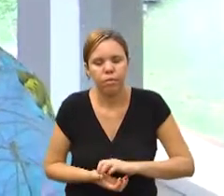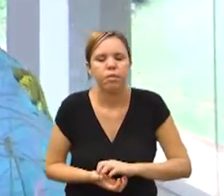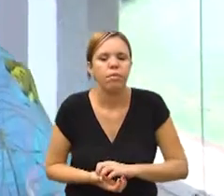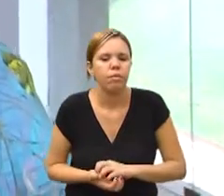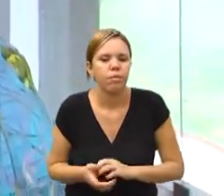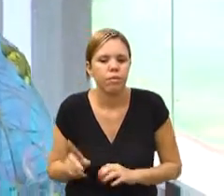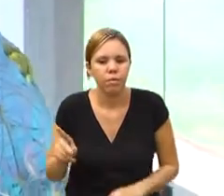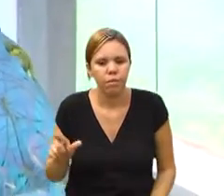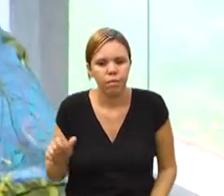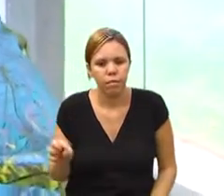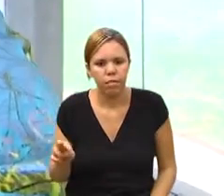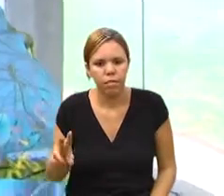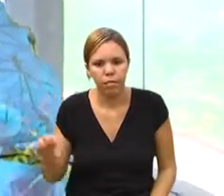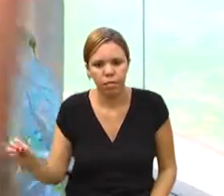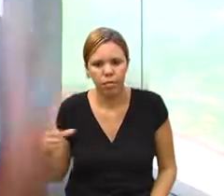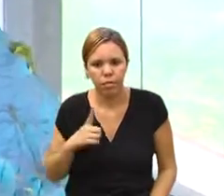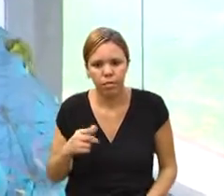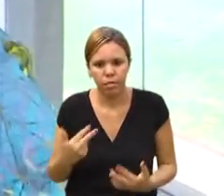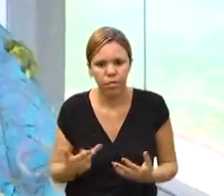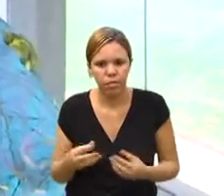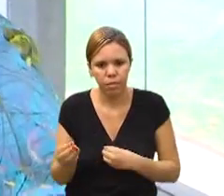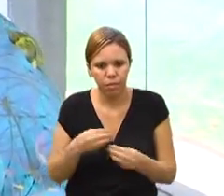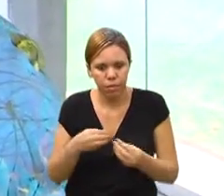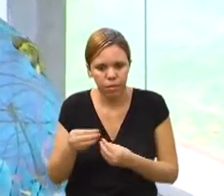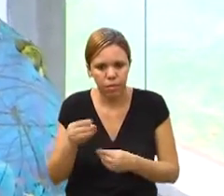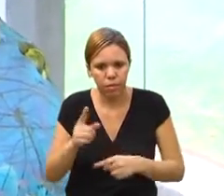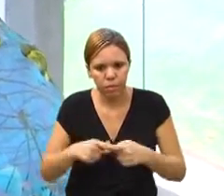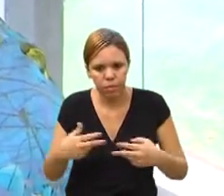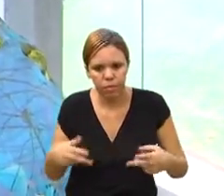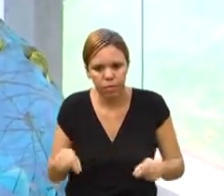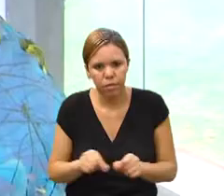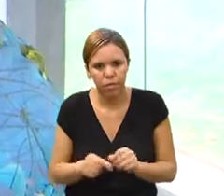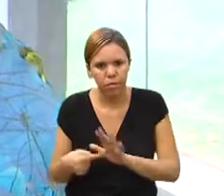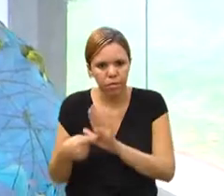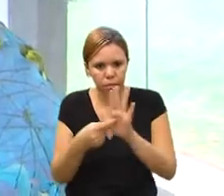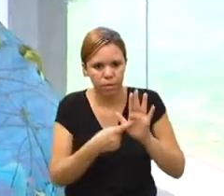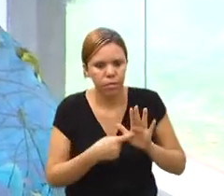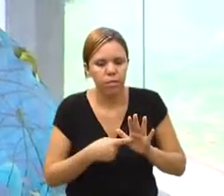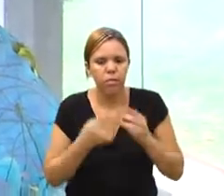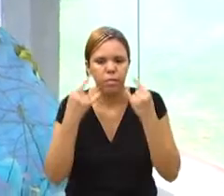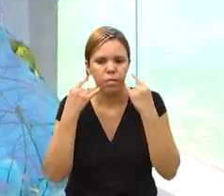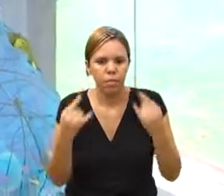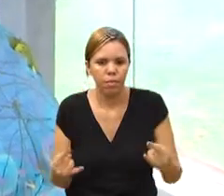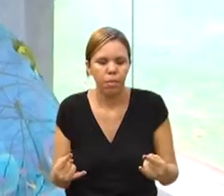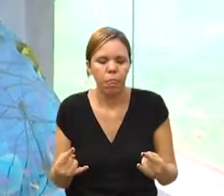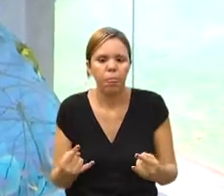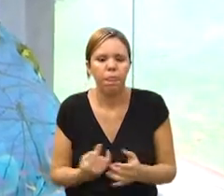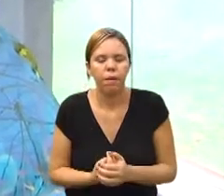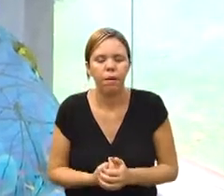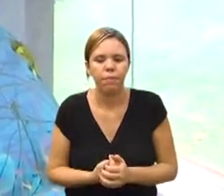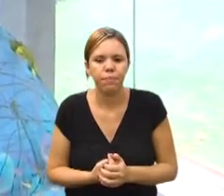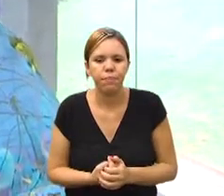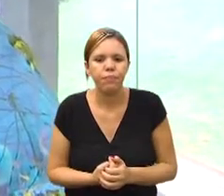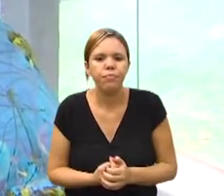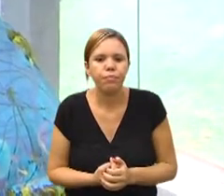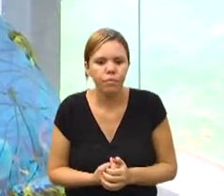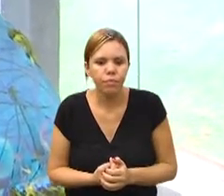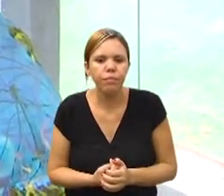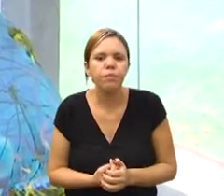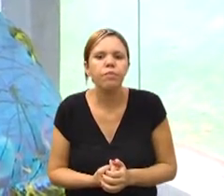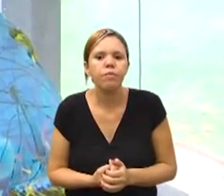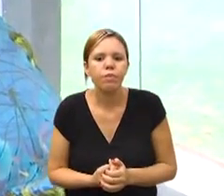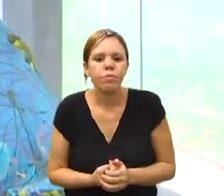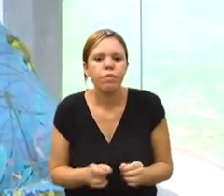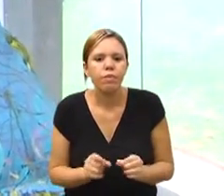artista visual, porque eu tenho essa coisa da plasticidade. A exposição chama Morfologia Sensórias, nós temos até porque